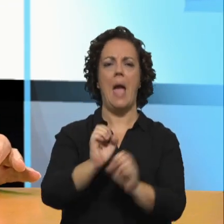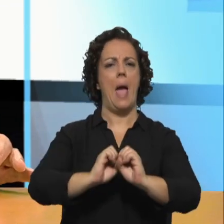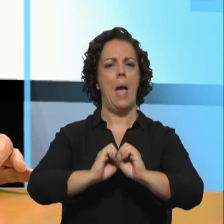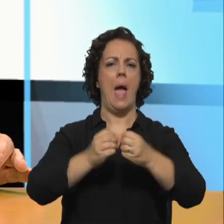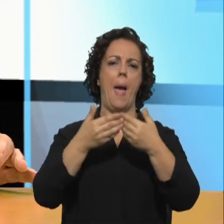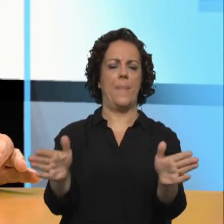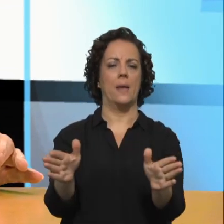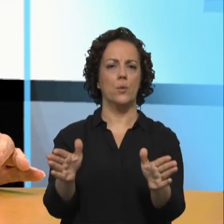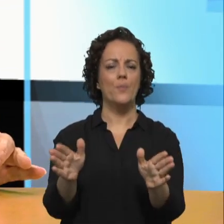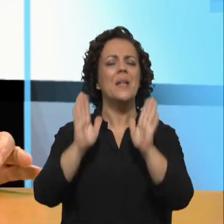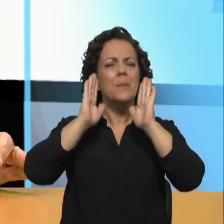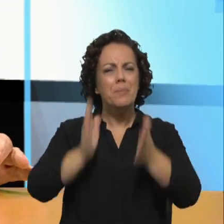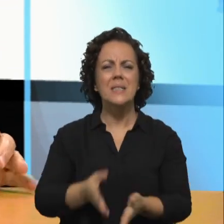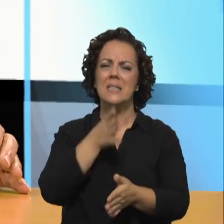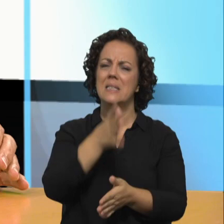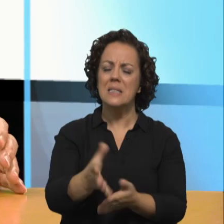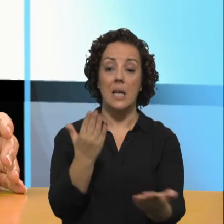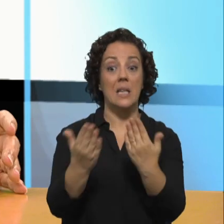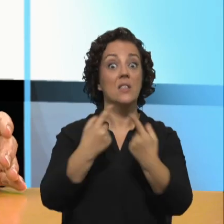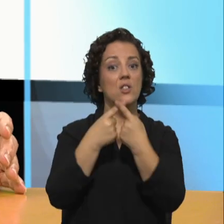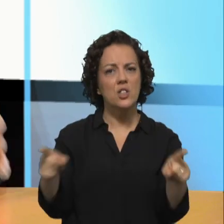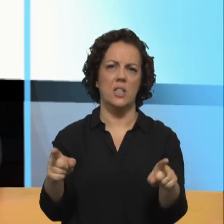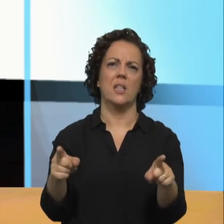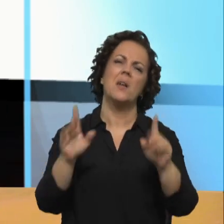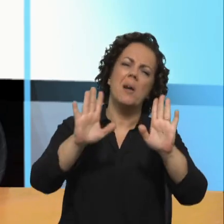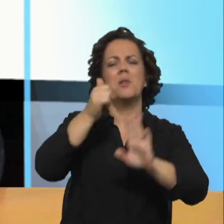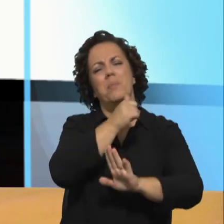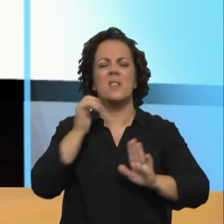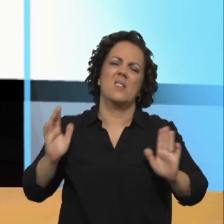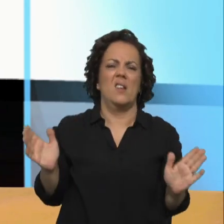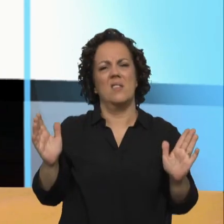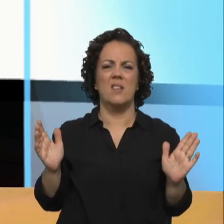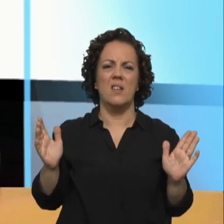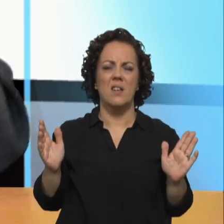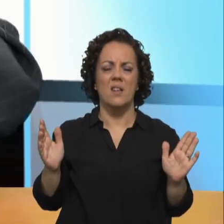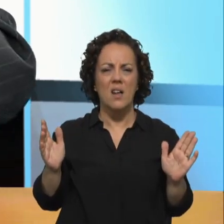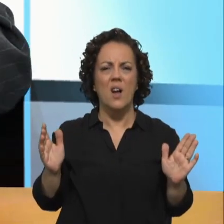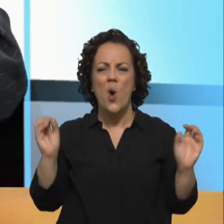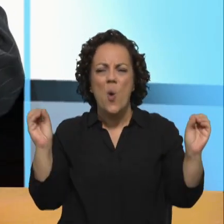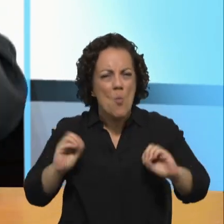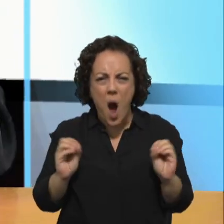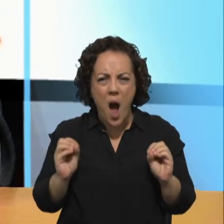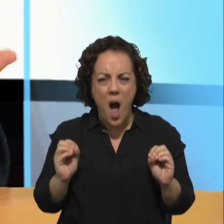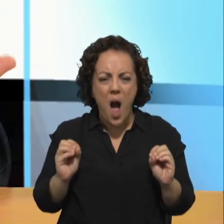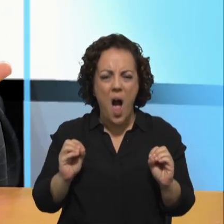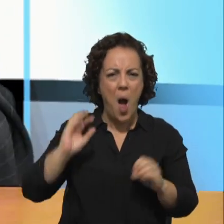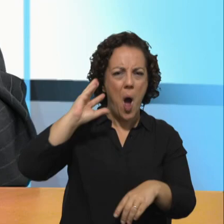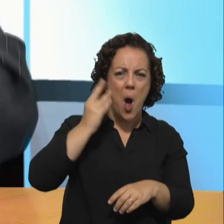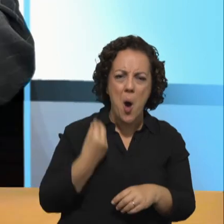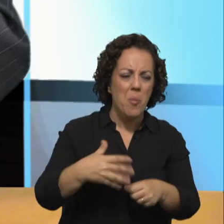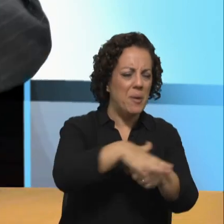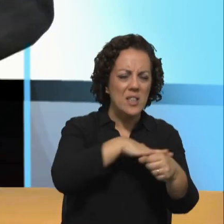distinguir, mas eu digo, paciência, não há da parte dos palestinos